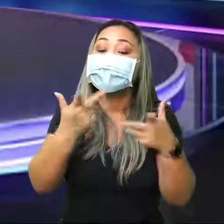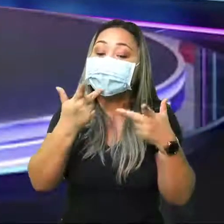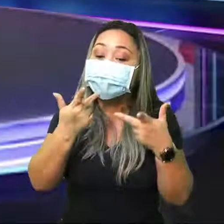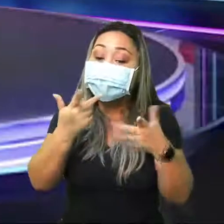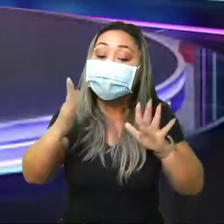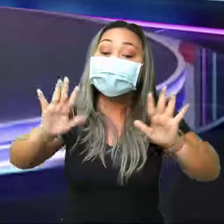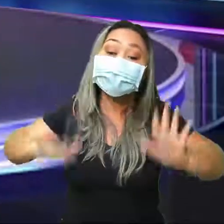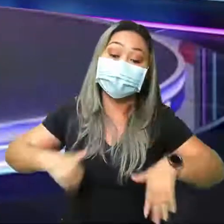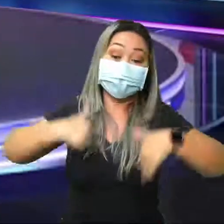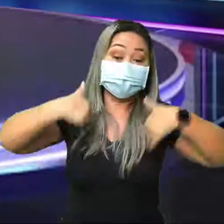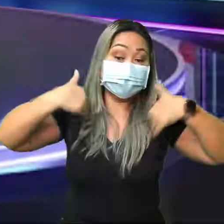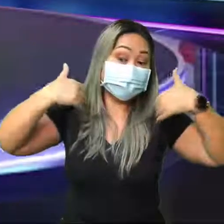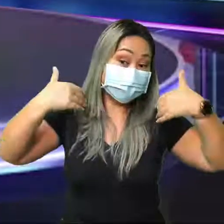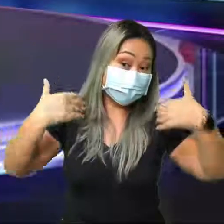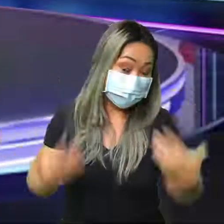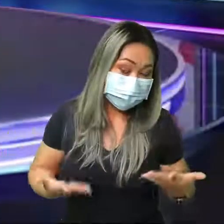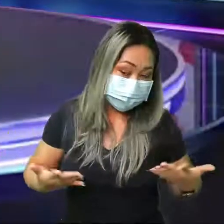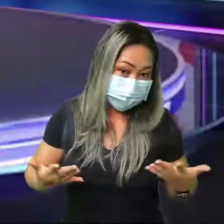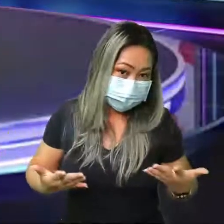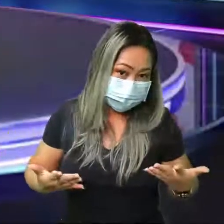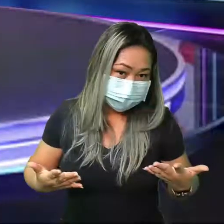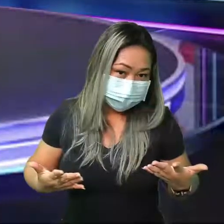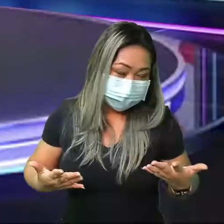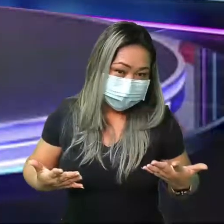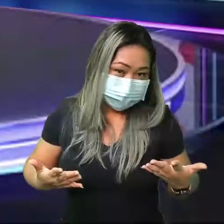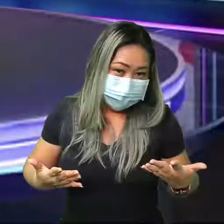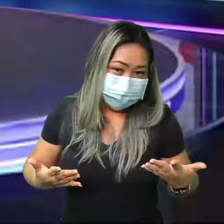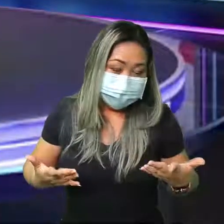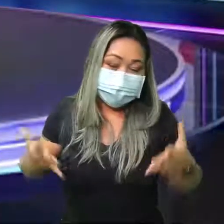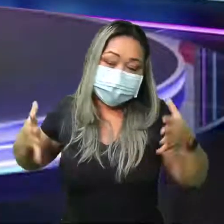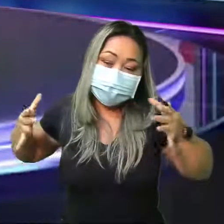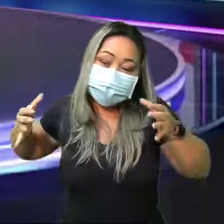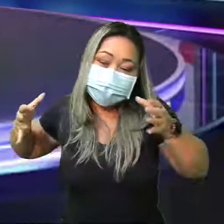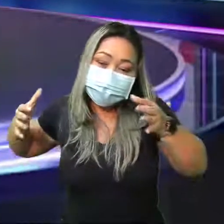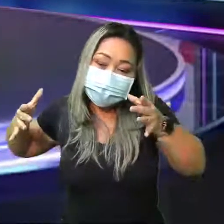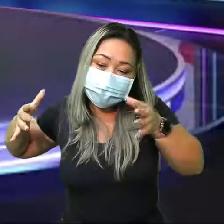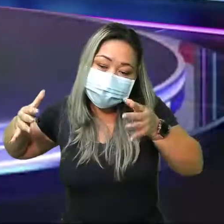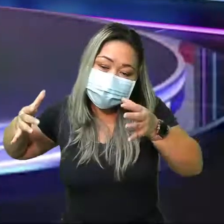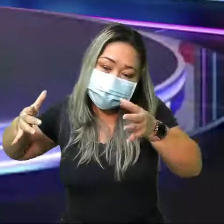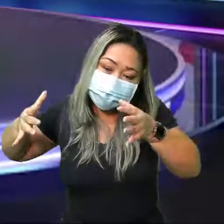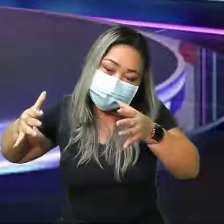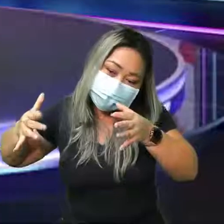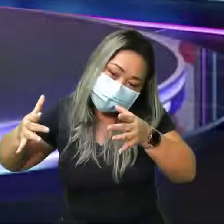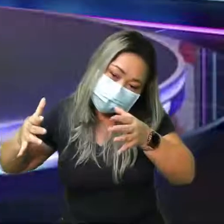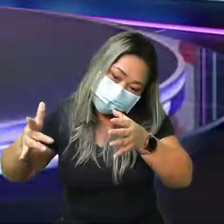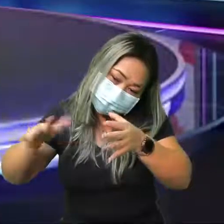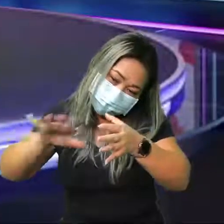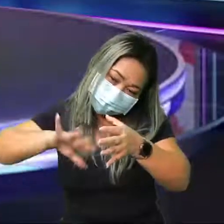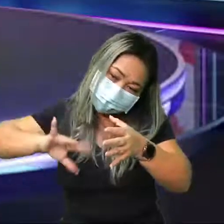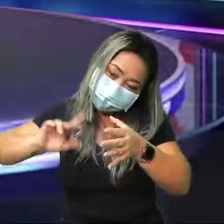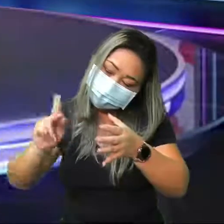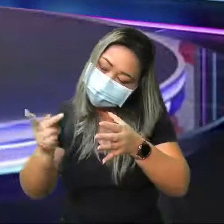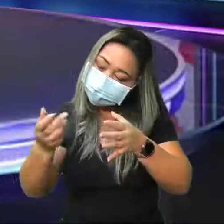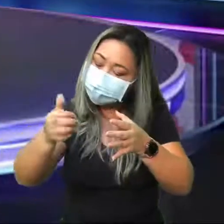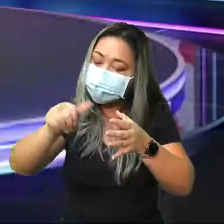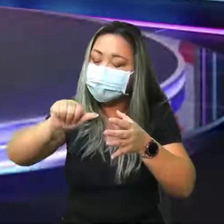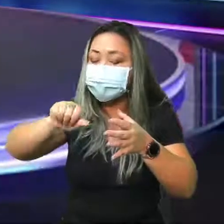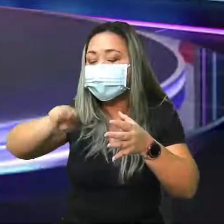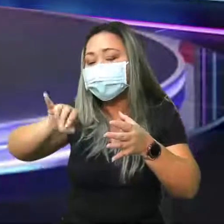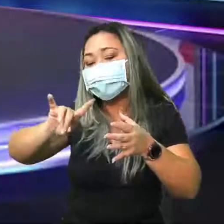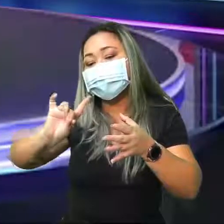Quando você tem a diminuição, a redução do habitat de uma espécie,